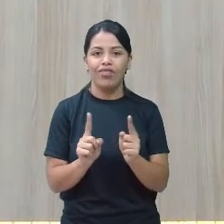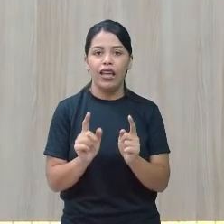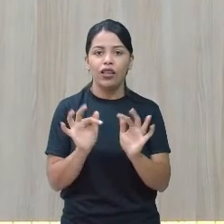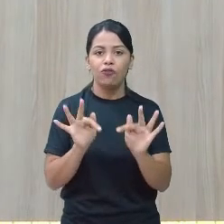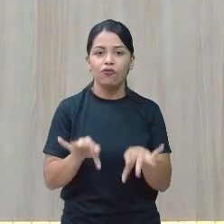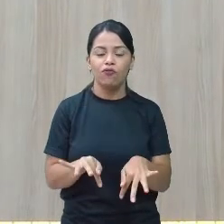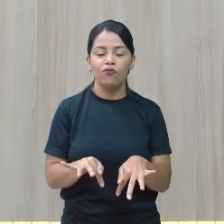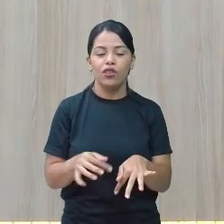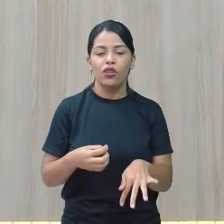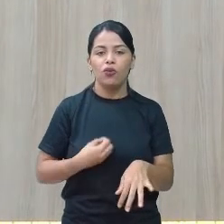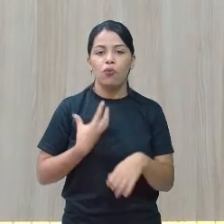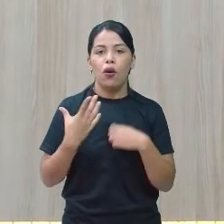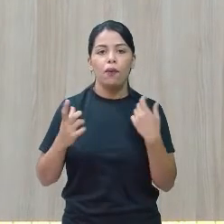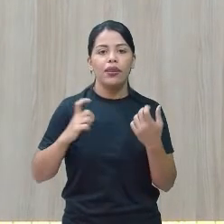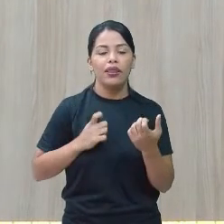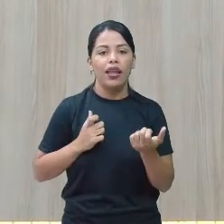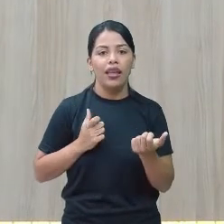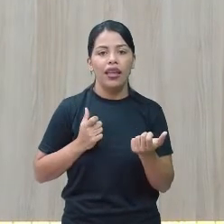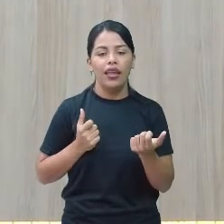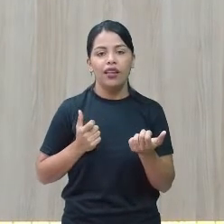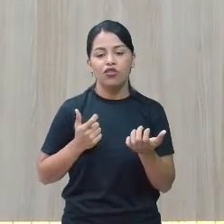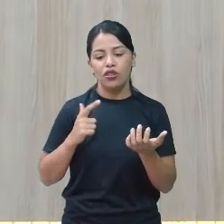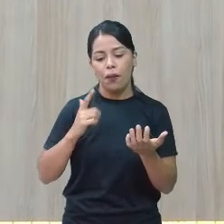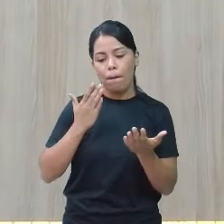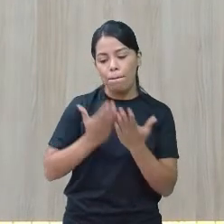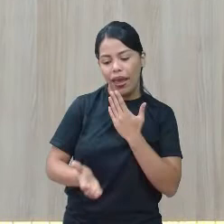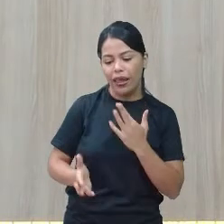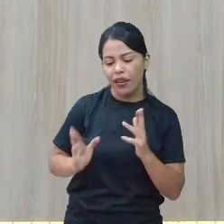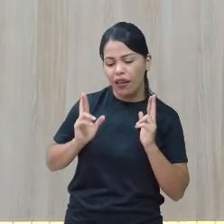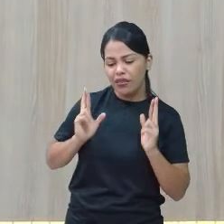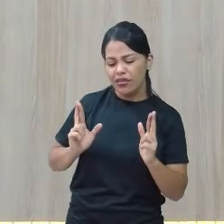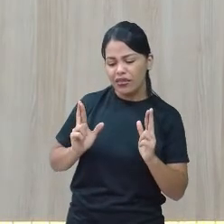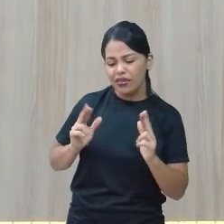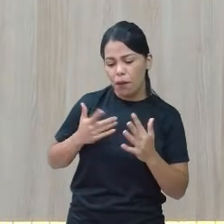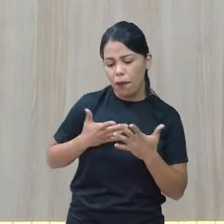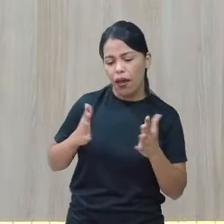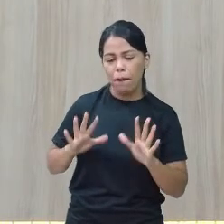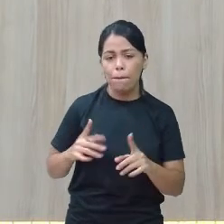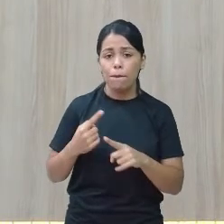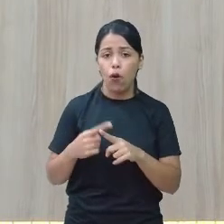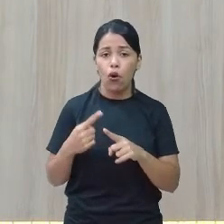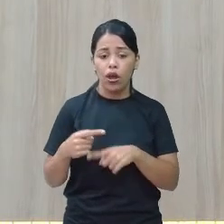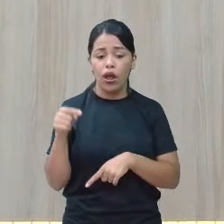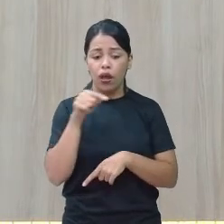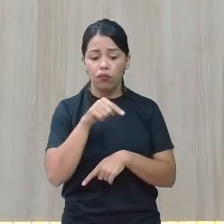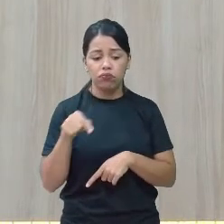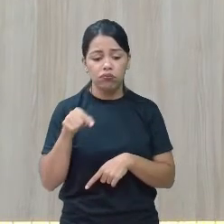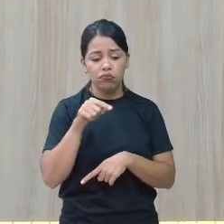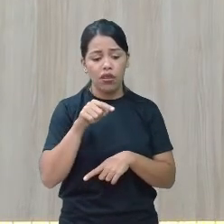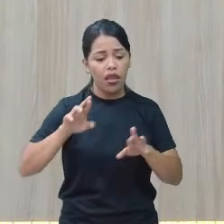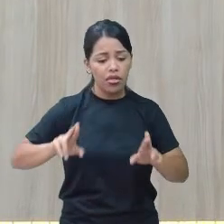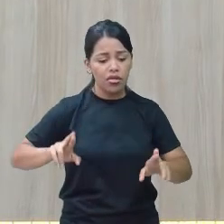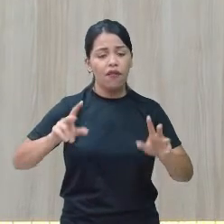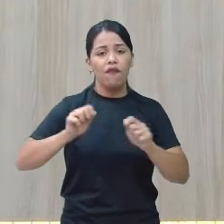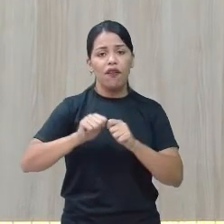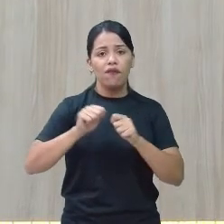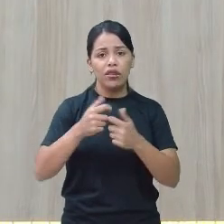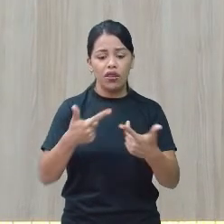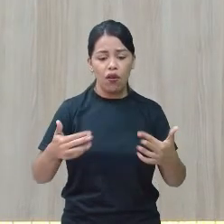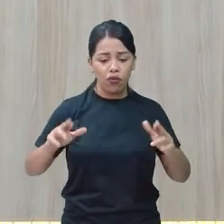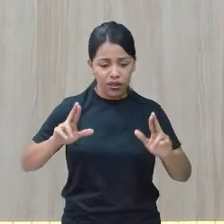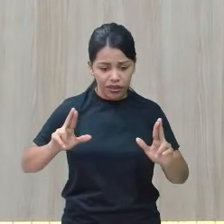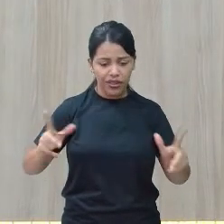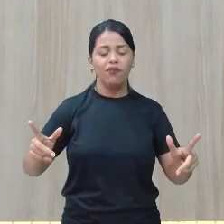a gente tem a quebra dessa expectativa e cada um vai para um lado, vai fazer uma coisa diferente que não estava sendo